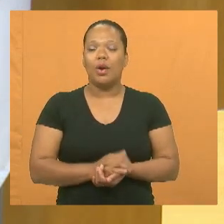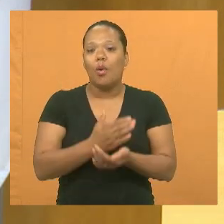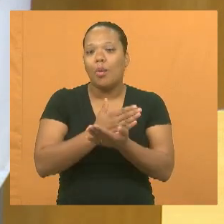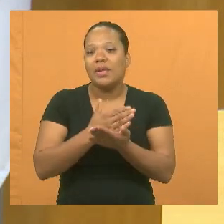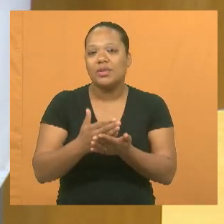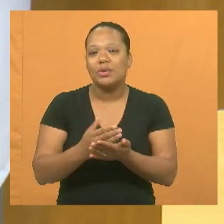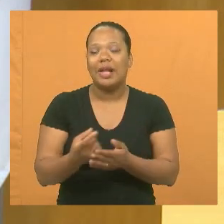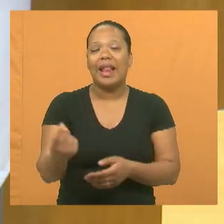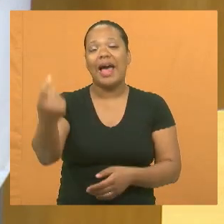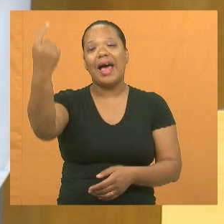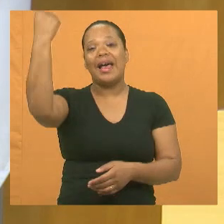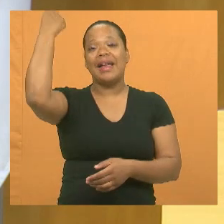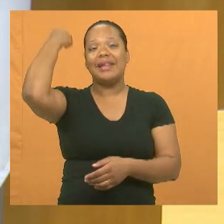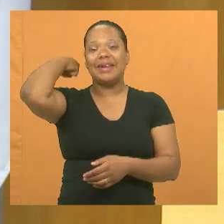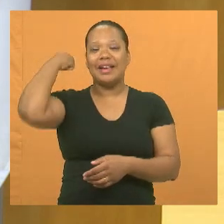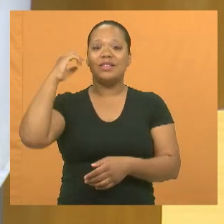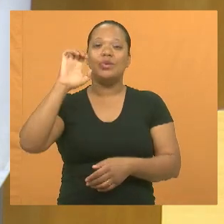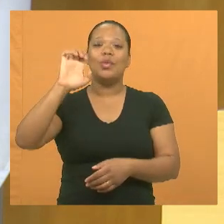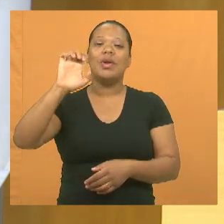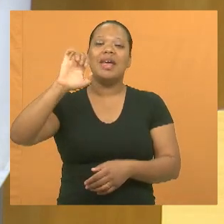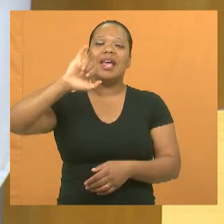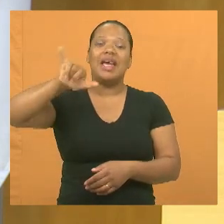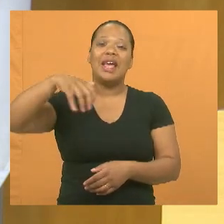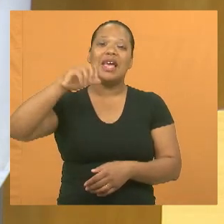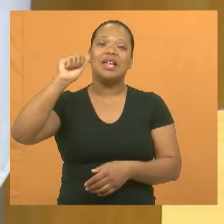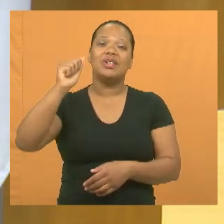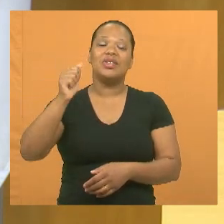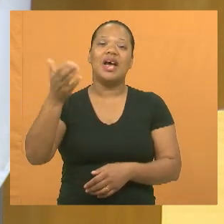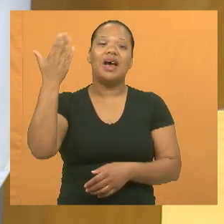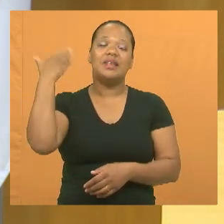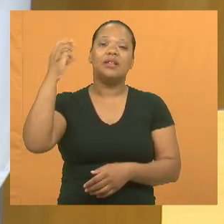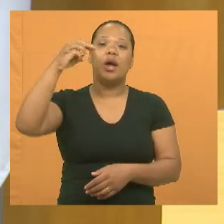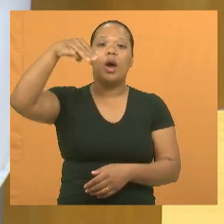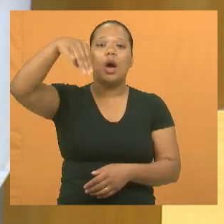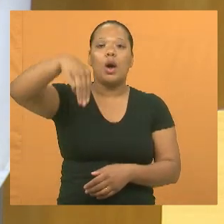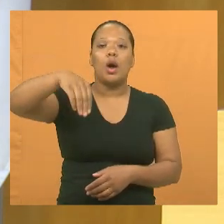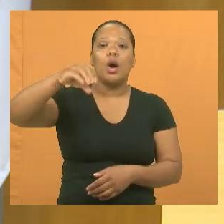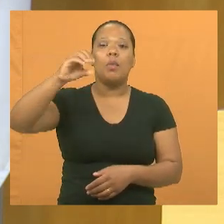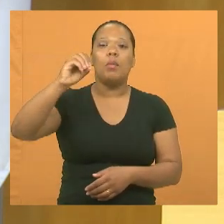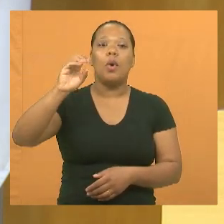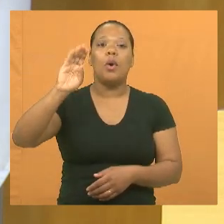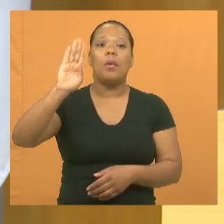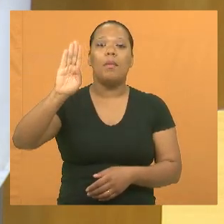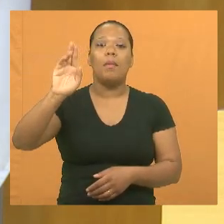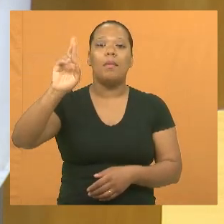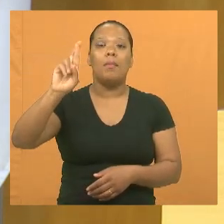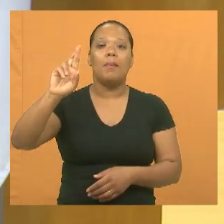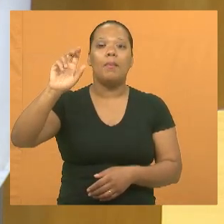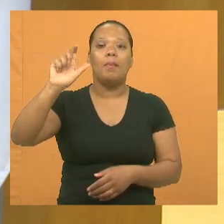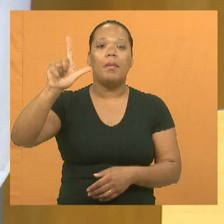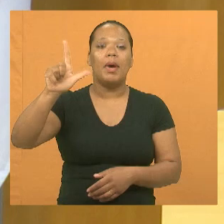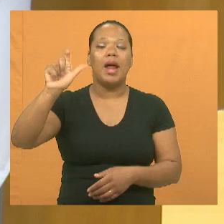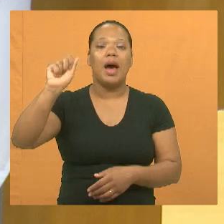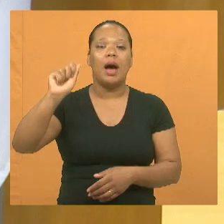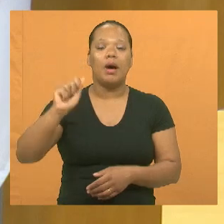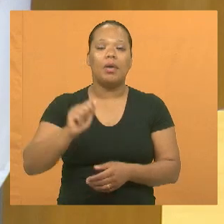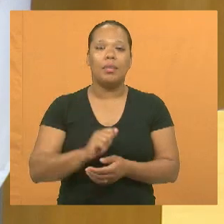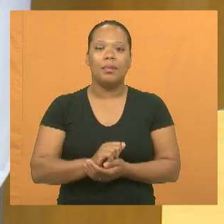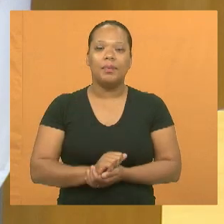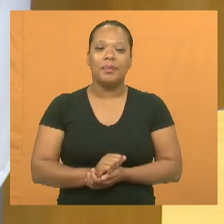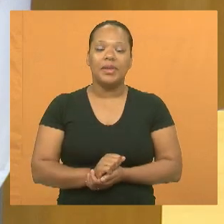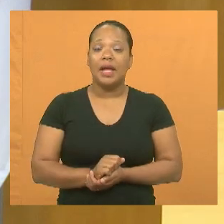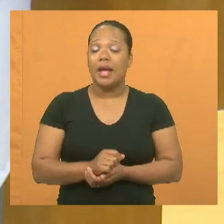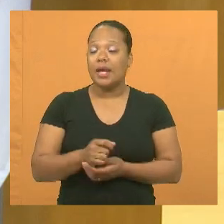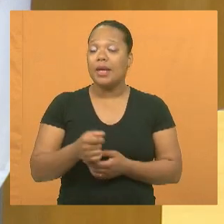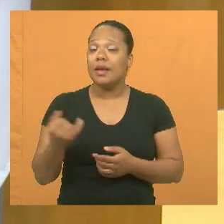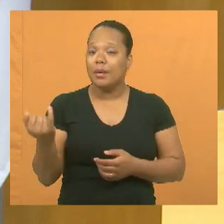EJA, no Mobral, antigamente, né? Então, a gente vê aí o quanto é importante a gente